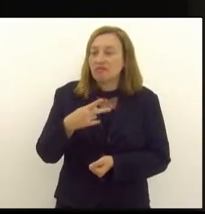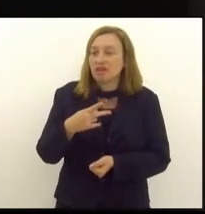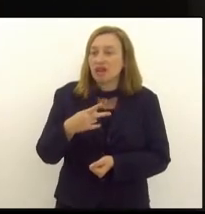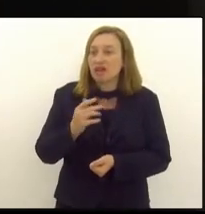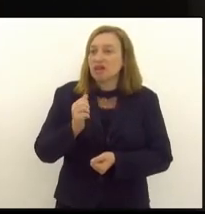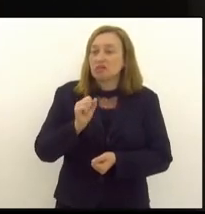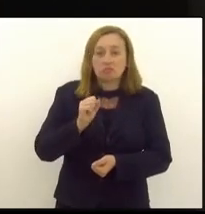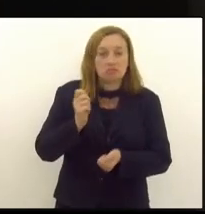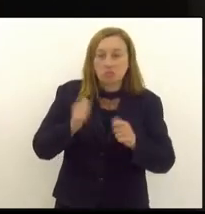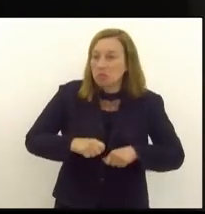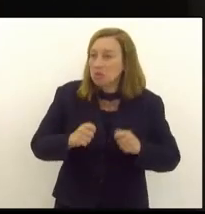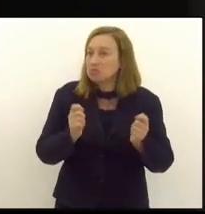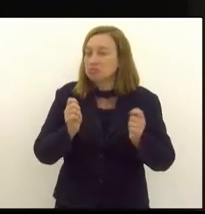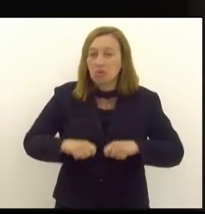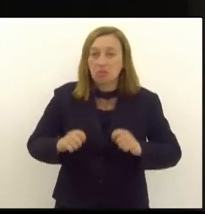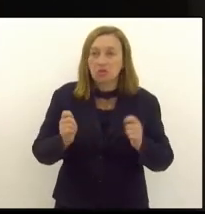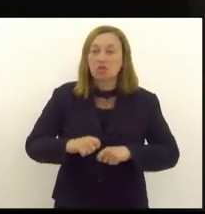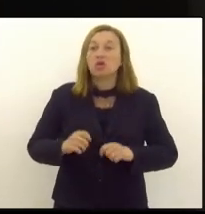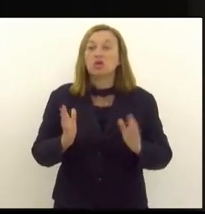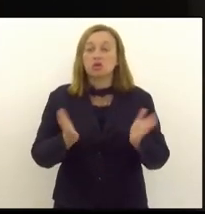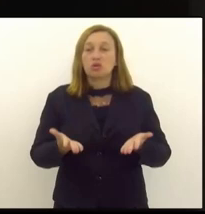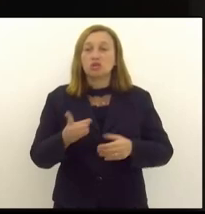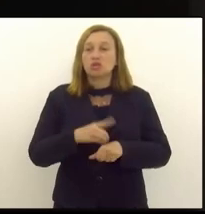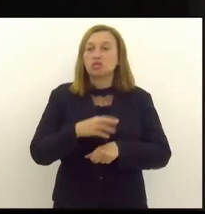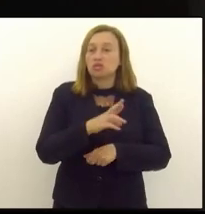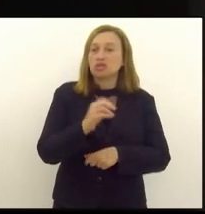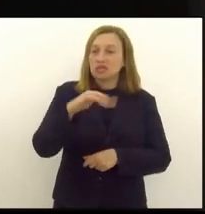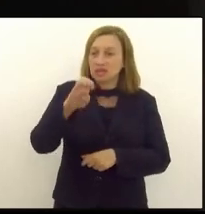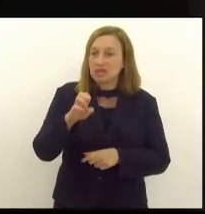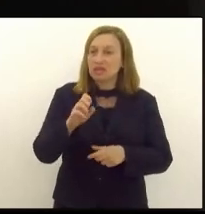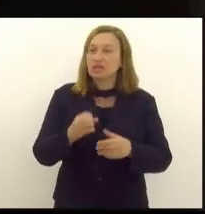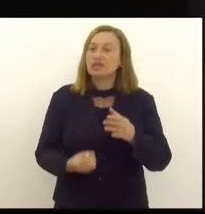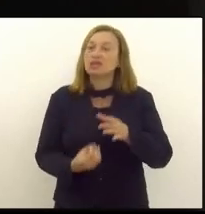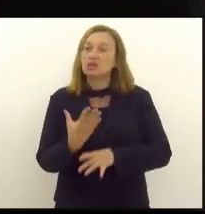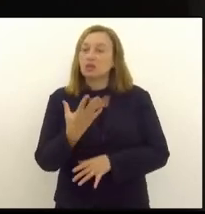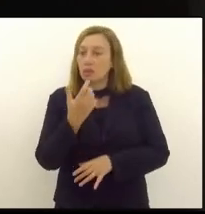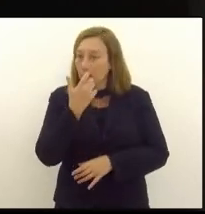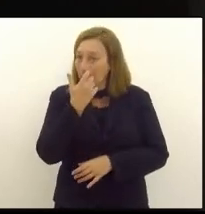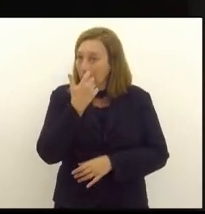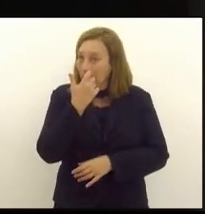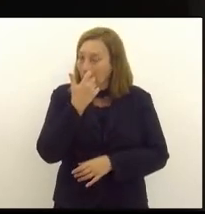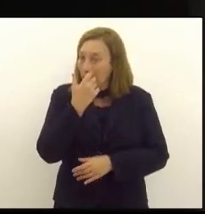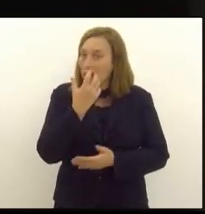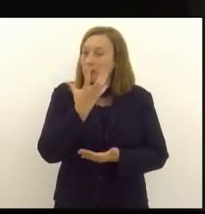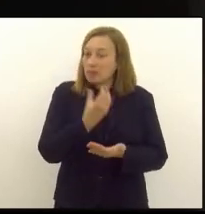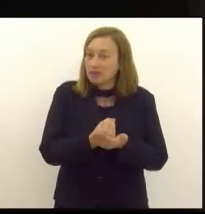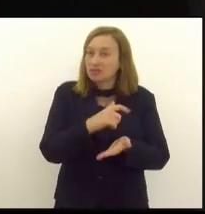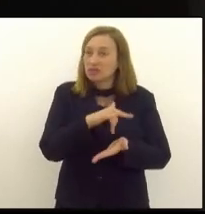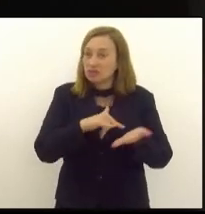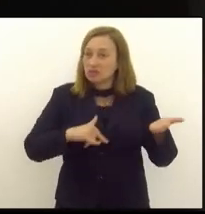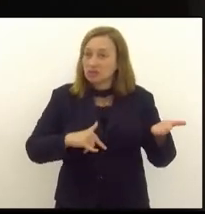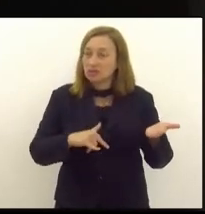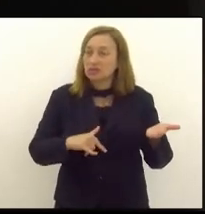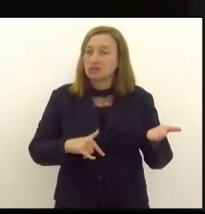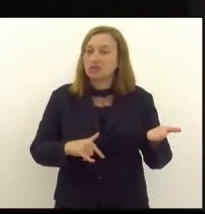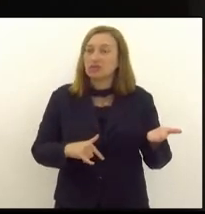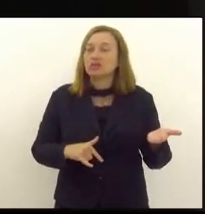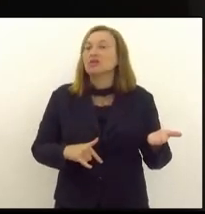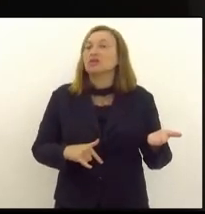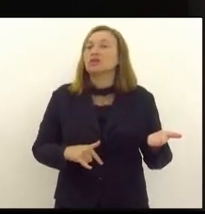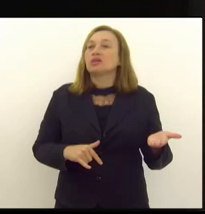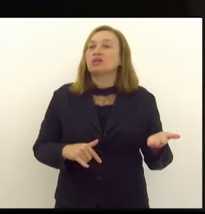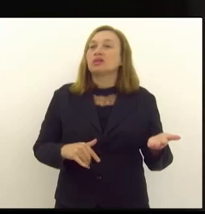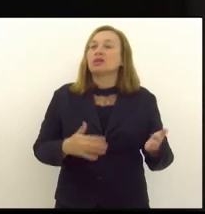E foi possível. E doutora Sirlene, hoje, é autora de um documento, autora, porque garantiu a